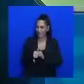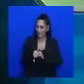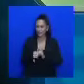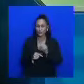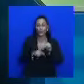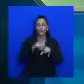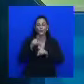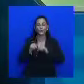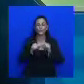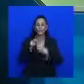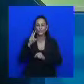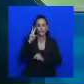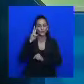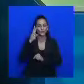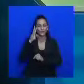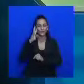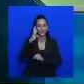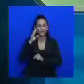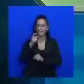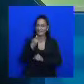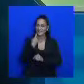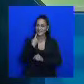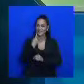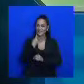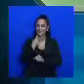às segundas, quartas e sextas.